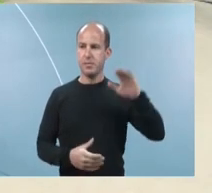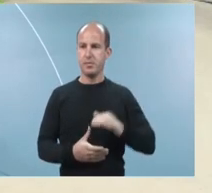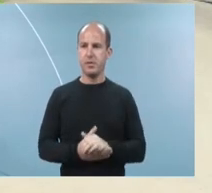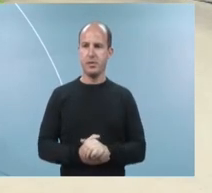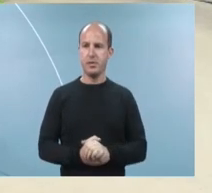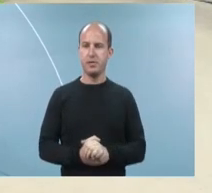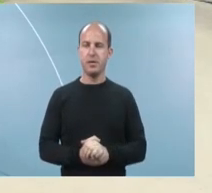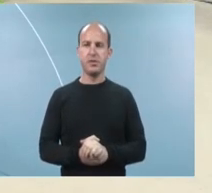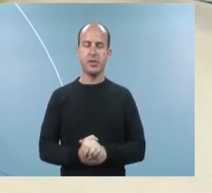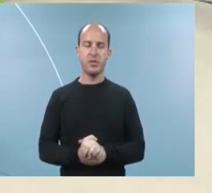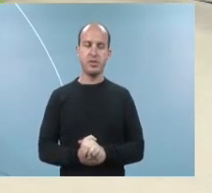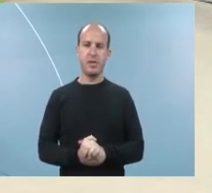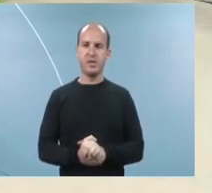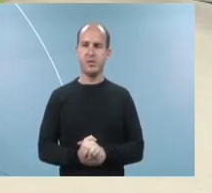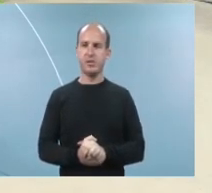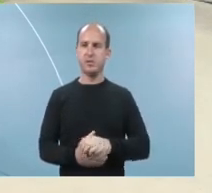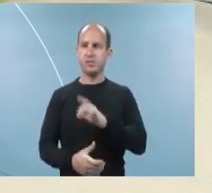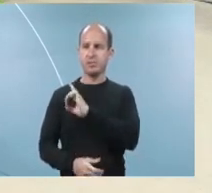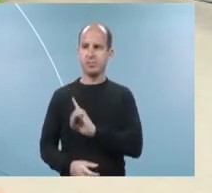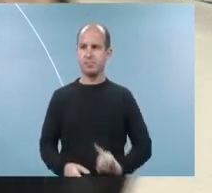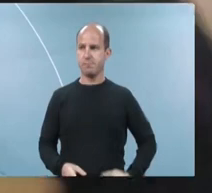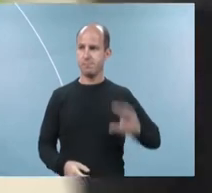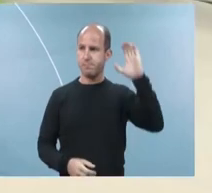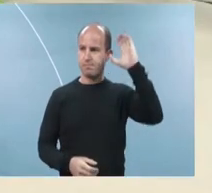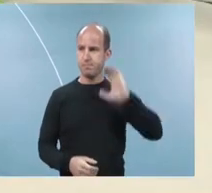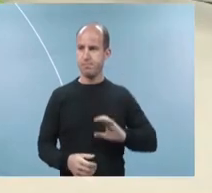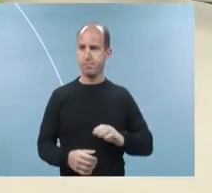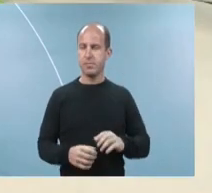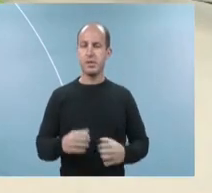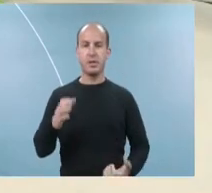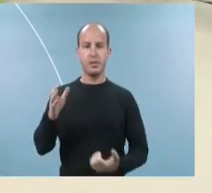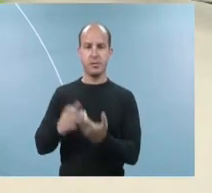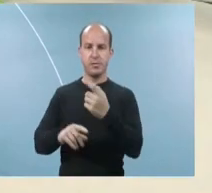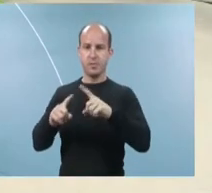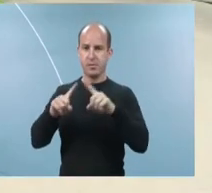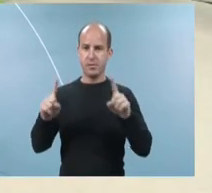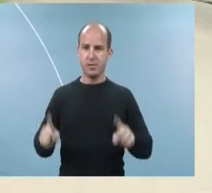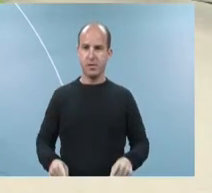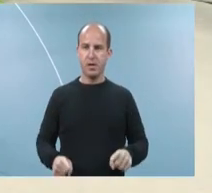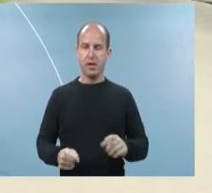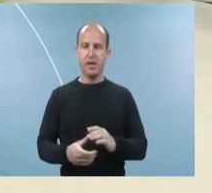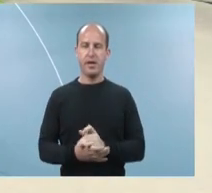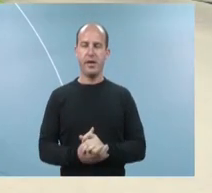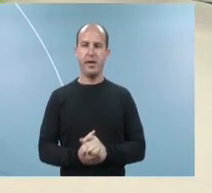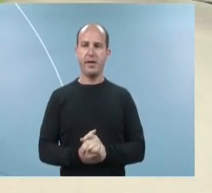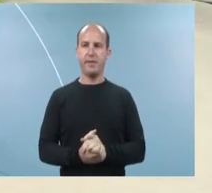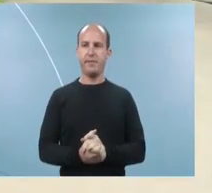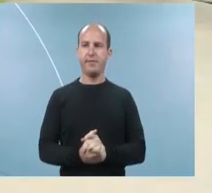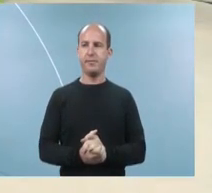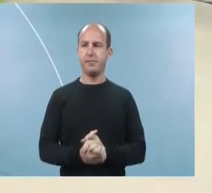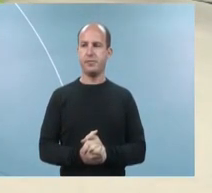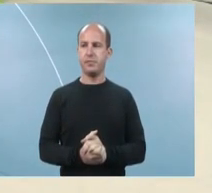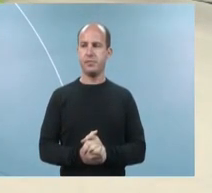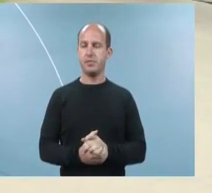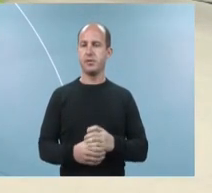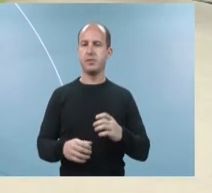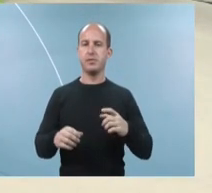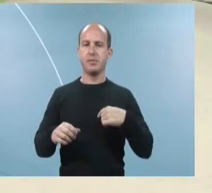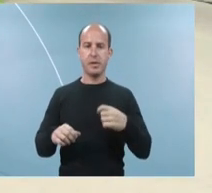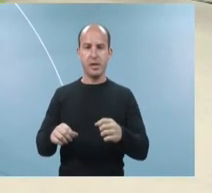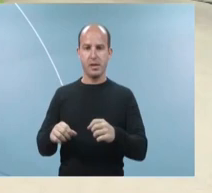a Vossa Excelência, a deputada Cristiane, propositora desta sessão solene, para quebrar o